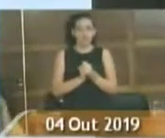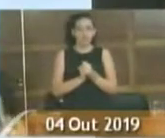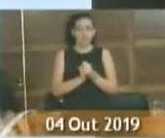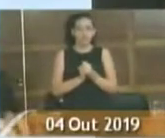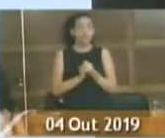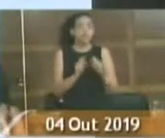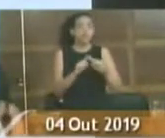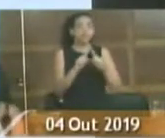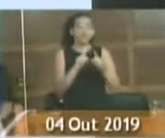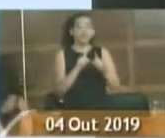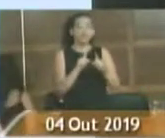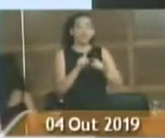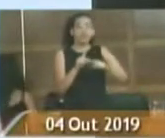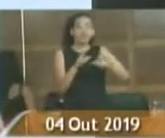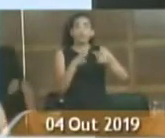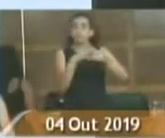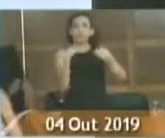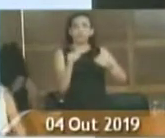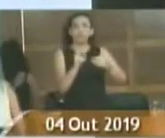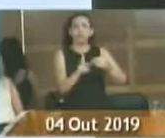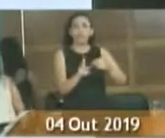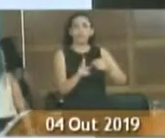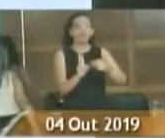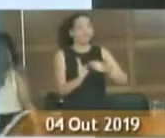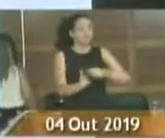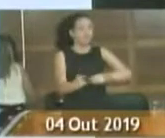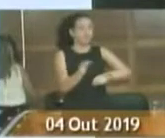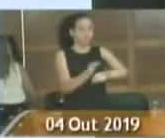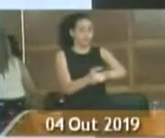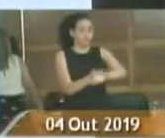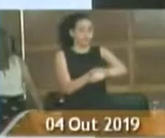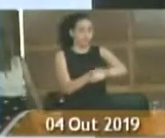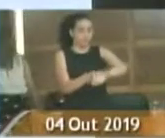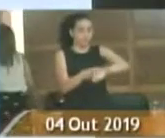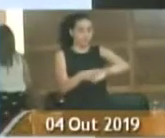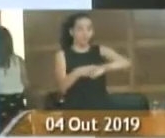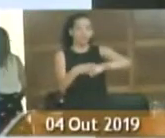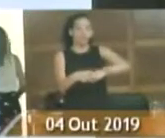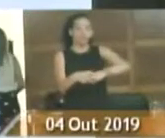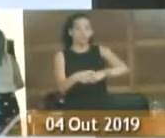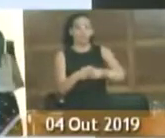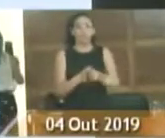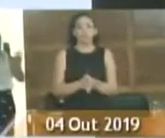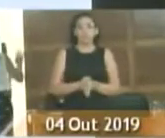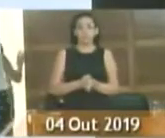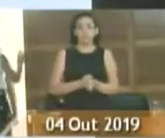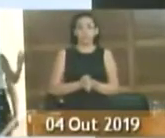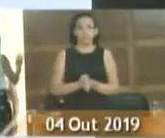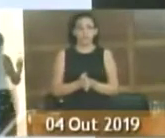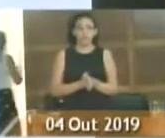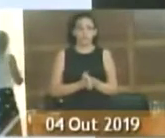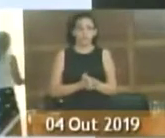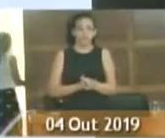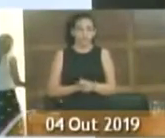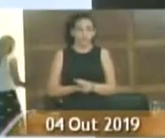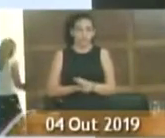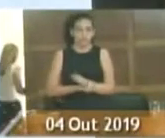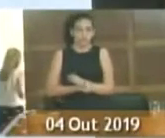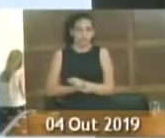não cicatriza. Ela demora a cicatrizar, tá? Vamos passar, pode